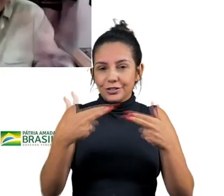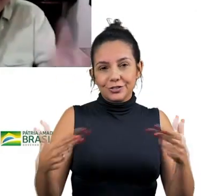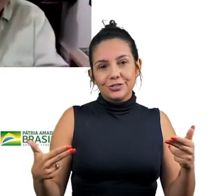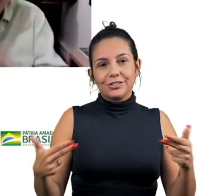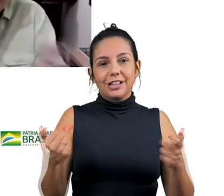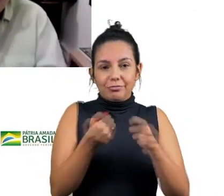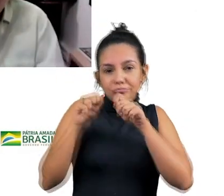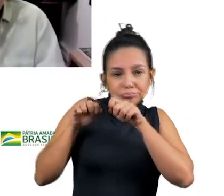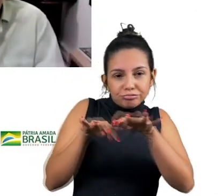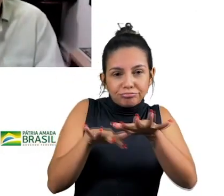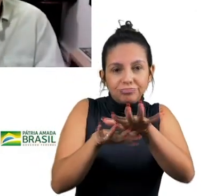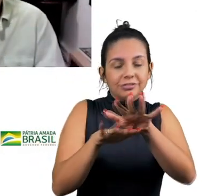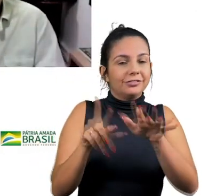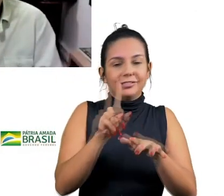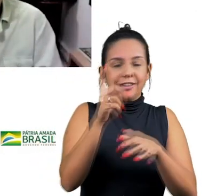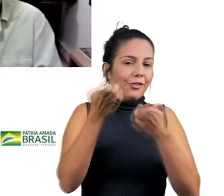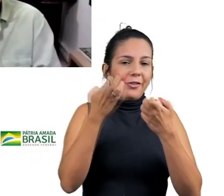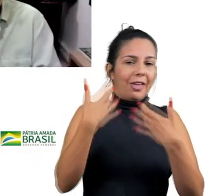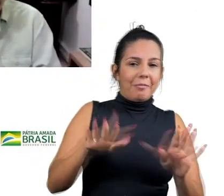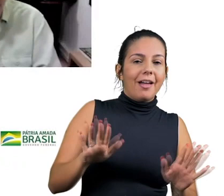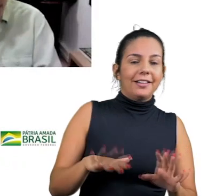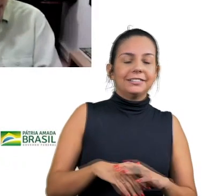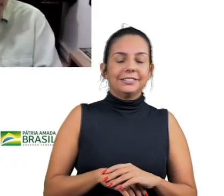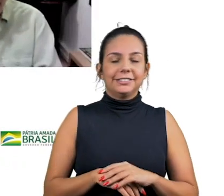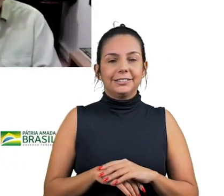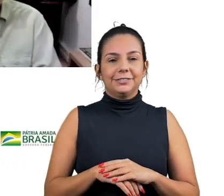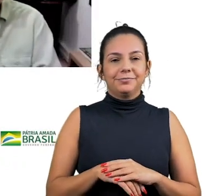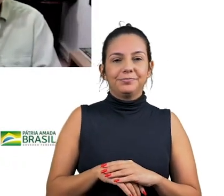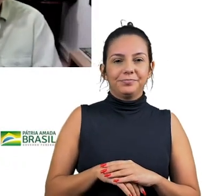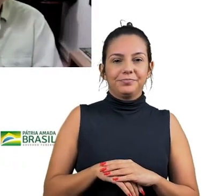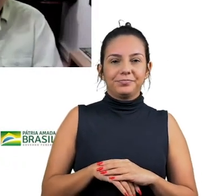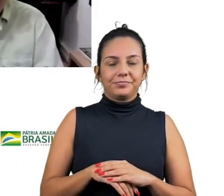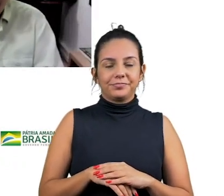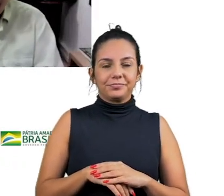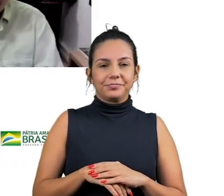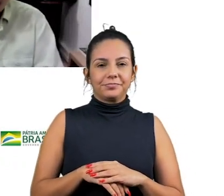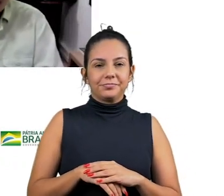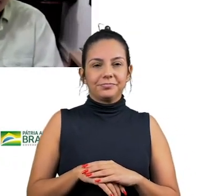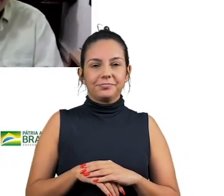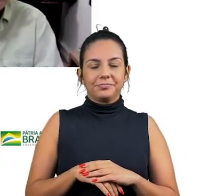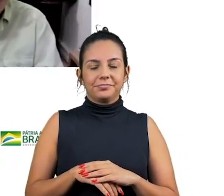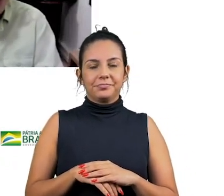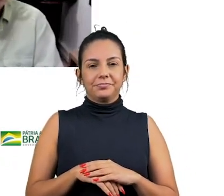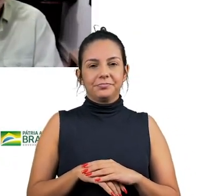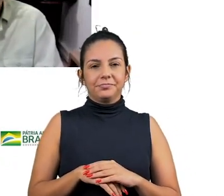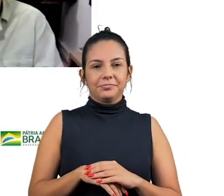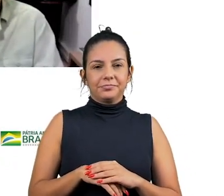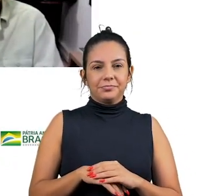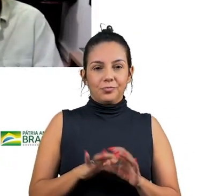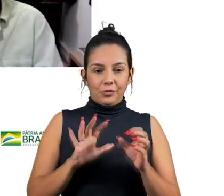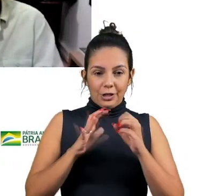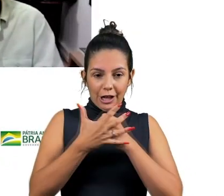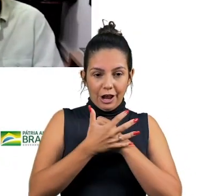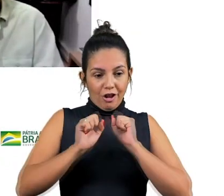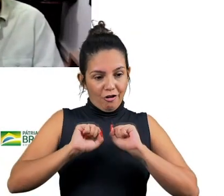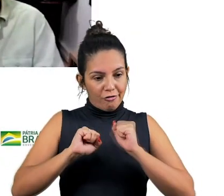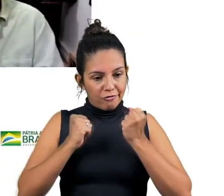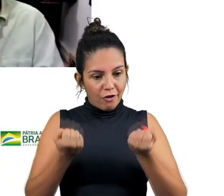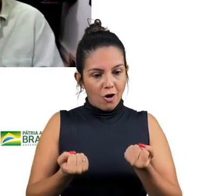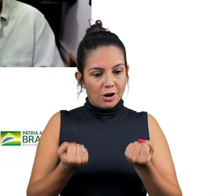de trânsito, você não quer mais, tá certo? Quer dizer, então, eu acho que a pandemia ela força uma mudança de